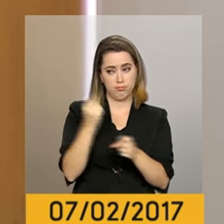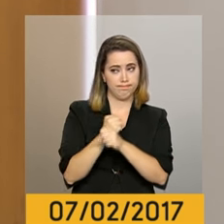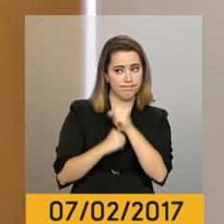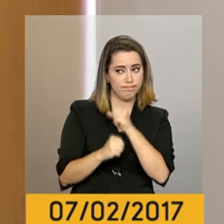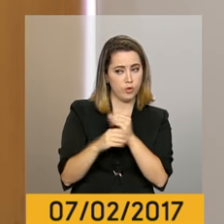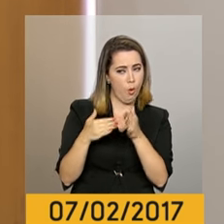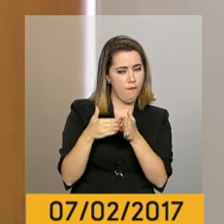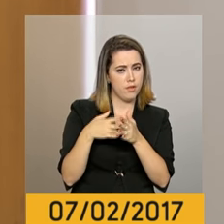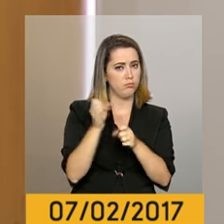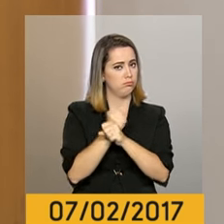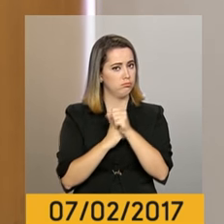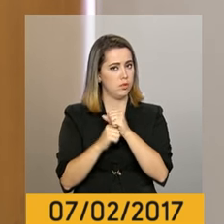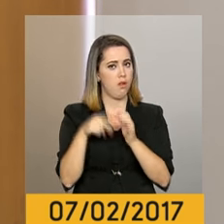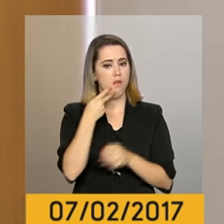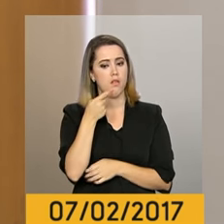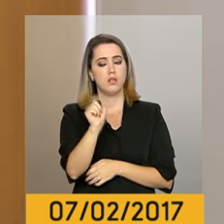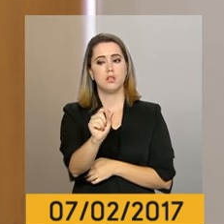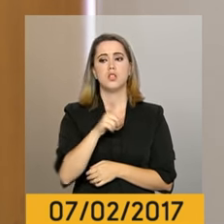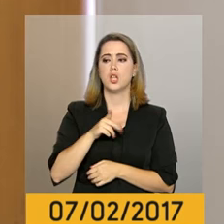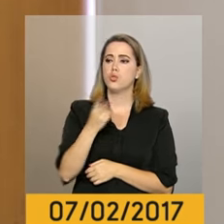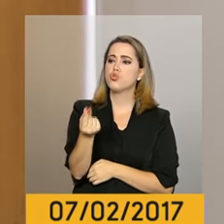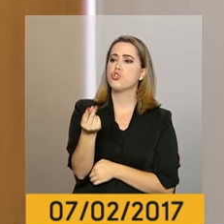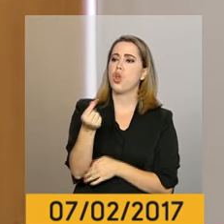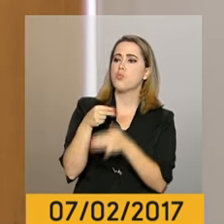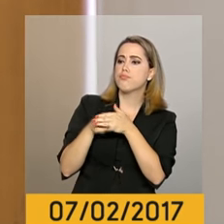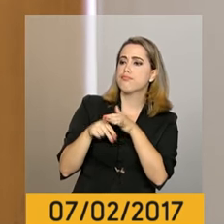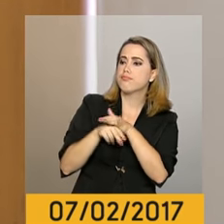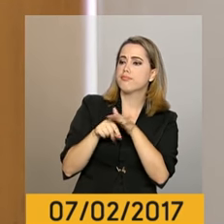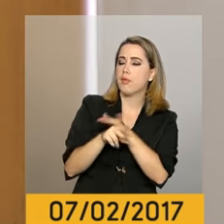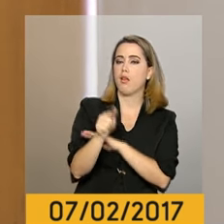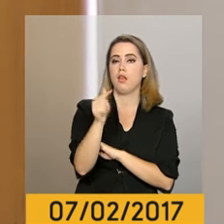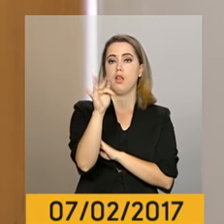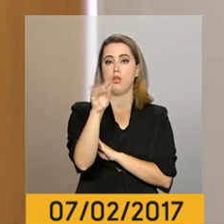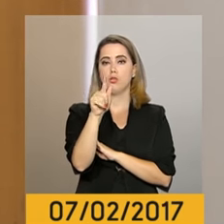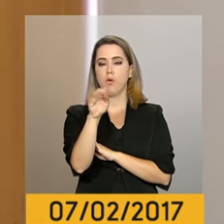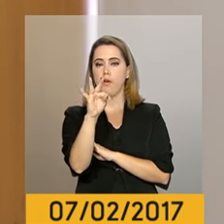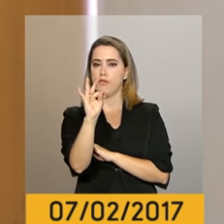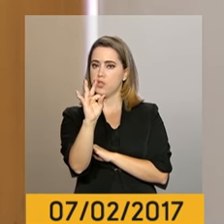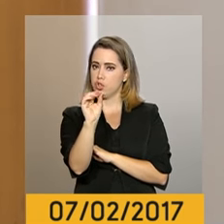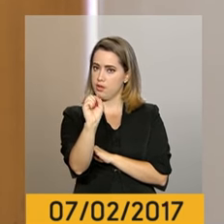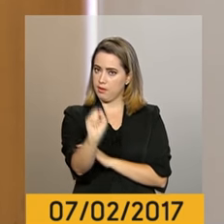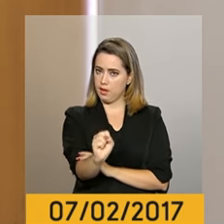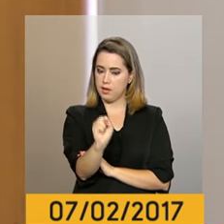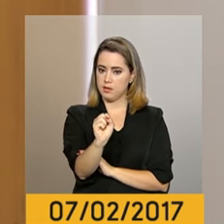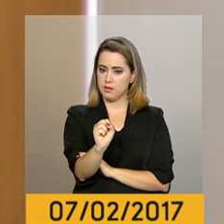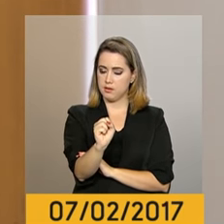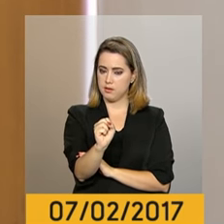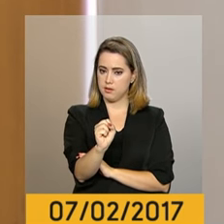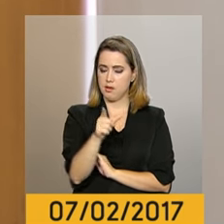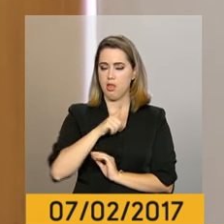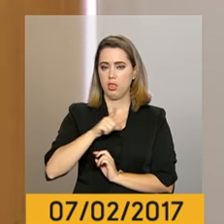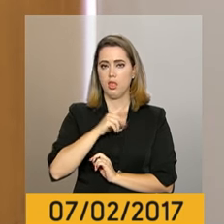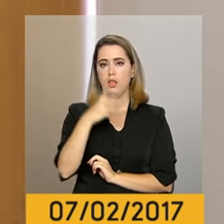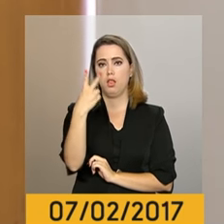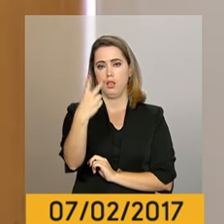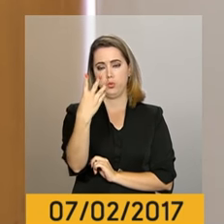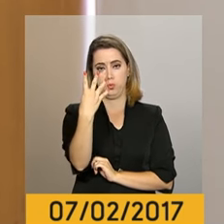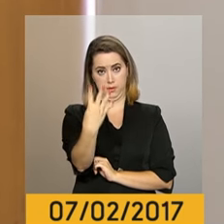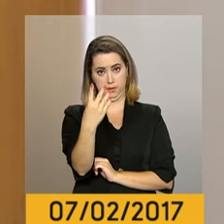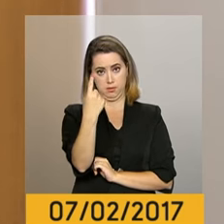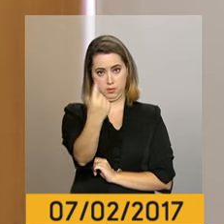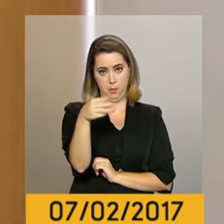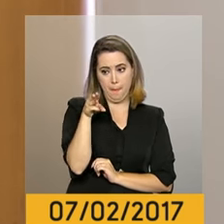olha aqui, tem muito dinheiro aí no Fundo de Garantia, o Fundo de Garantia tem 41 bilhões, não, tem 241 bilhões de reais, não